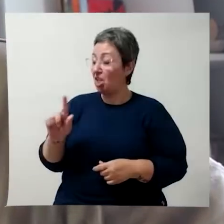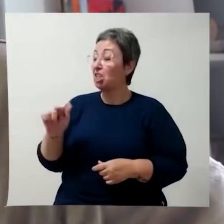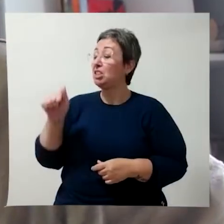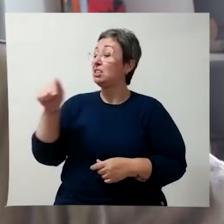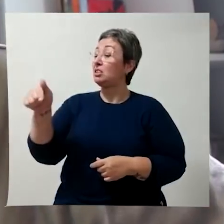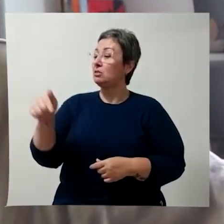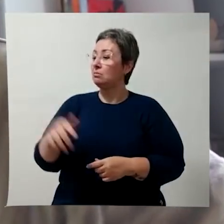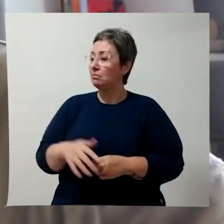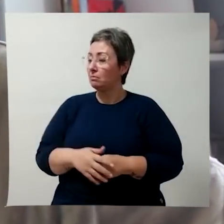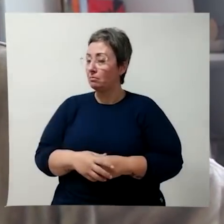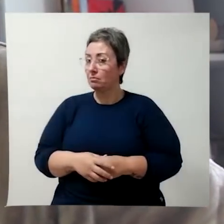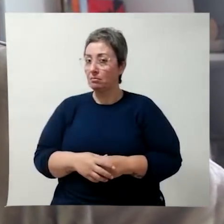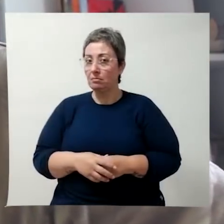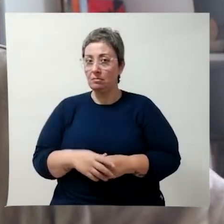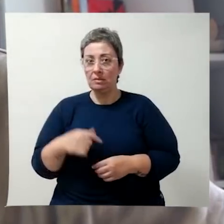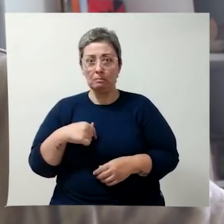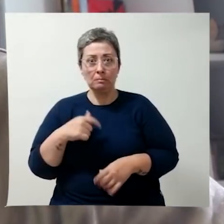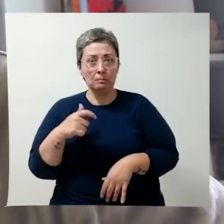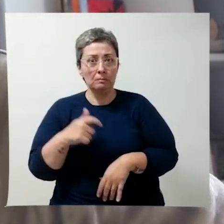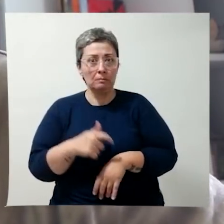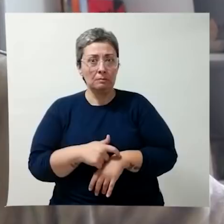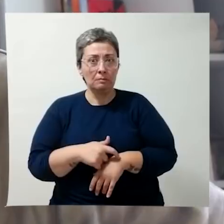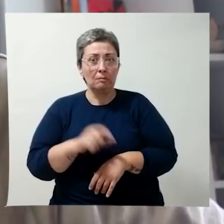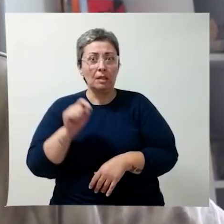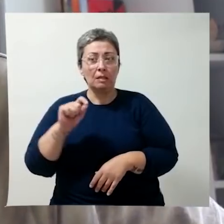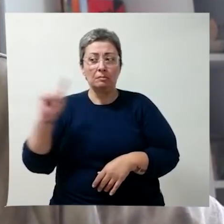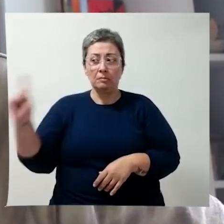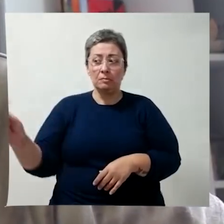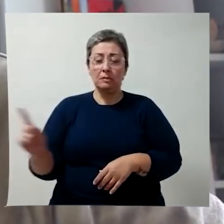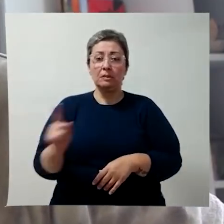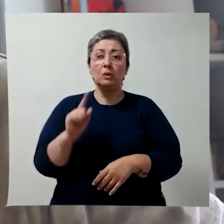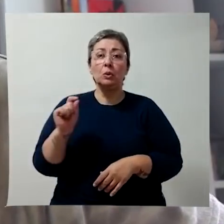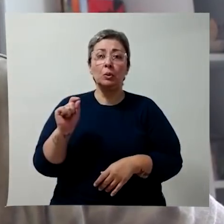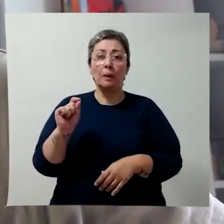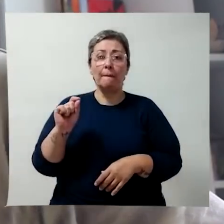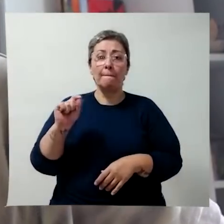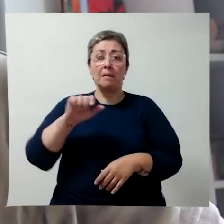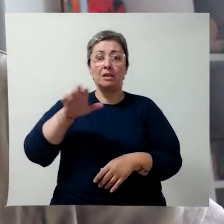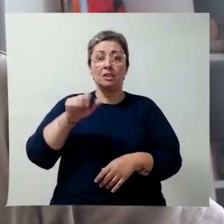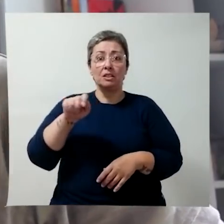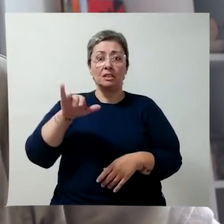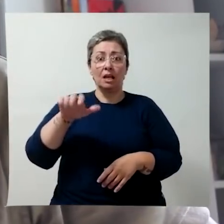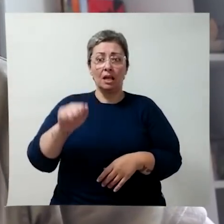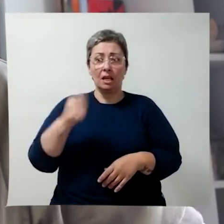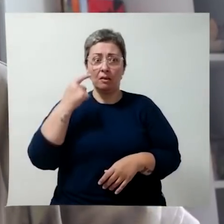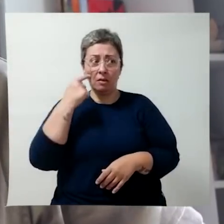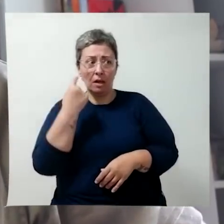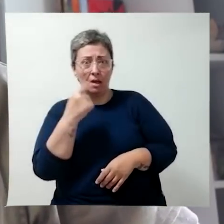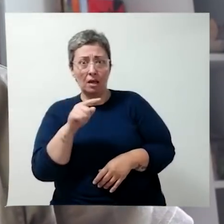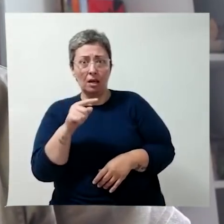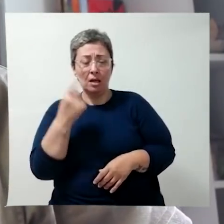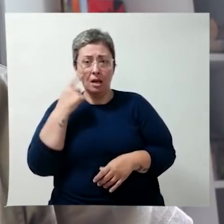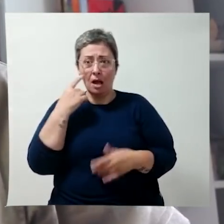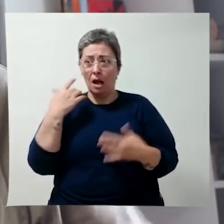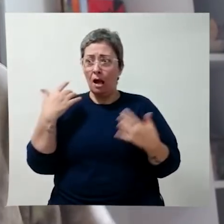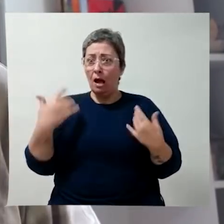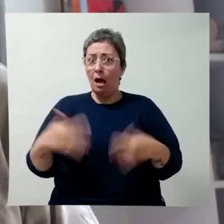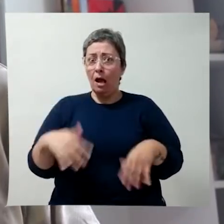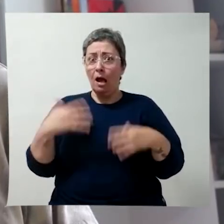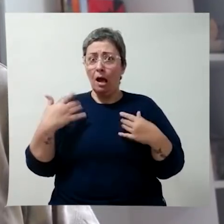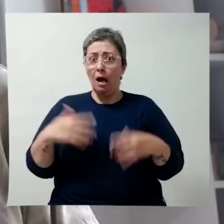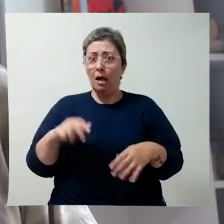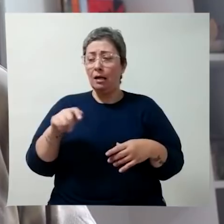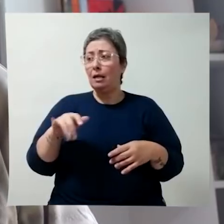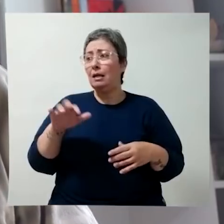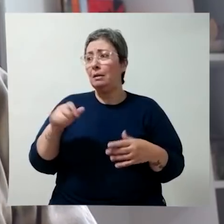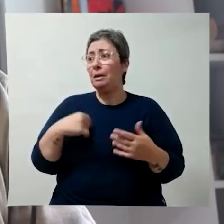vai ficar 7. Nesta hora, sabe quem entrou na oca? A Jaciara. Jaciara entrou na oca e quando ela